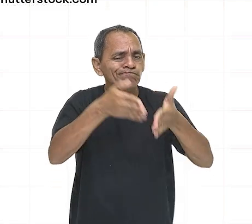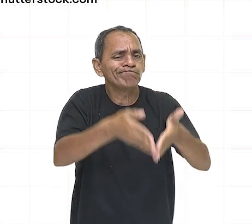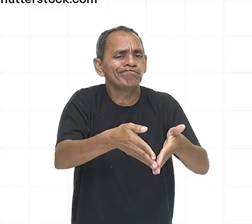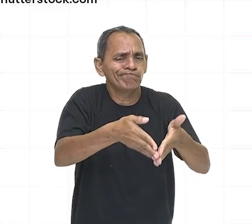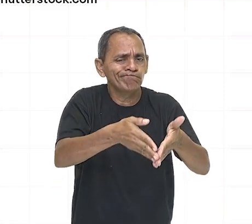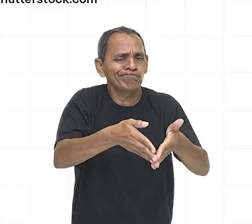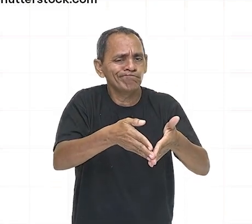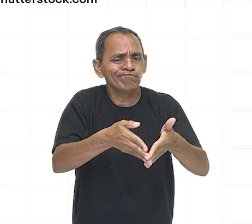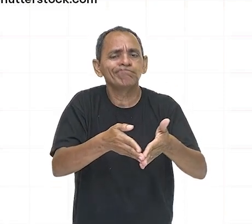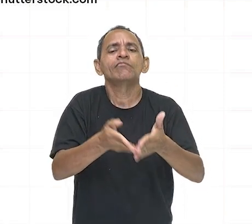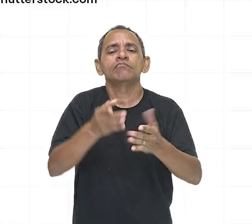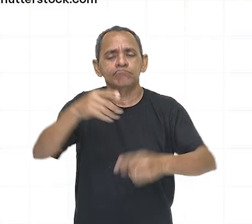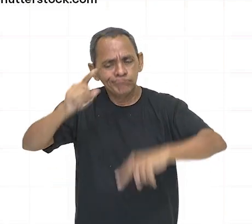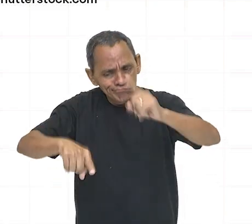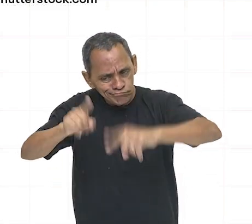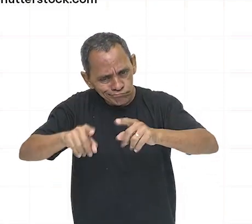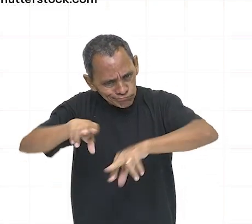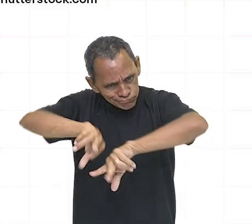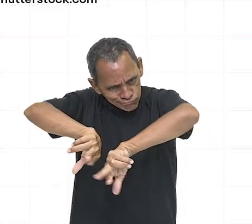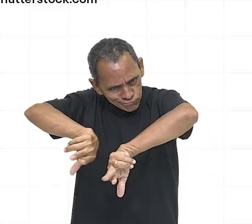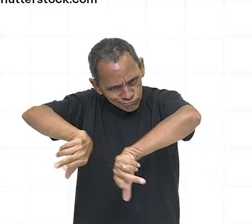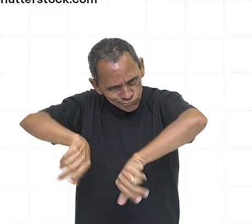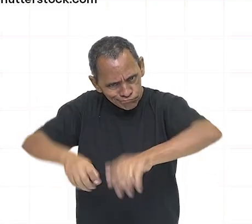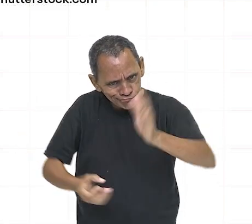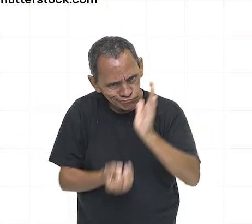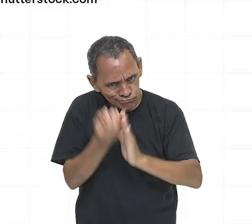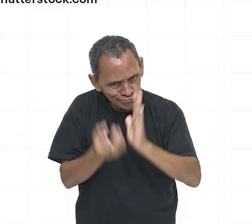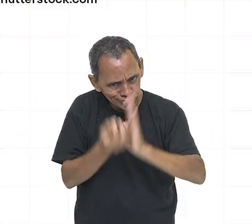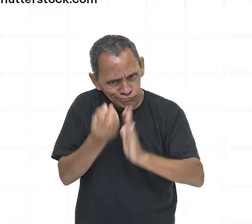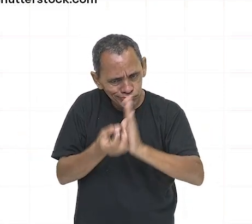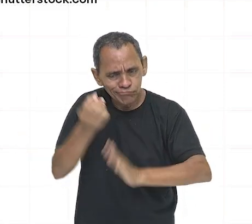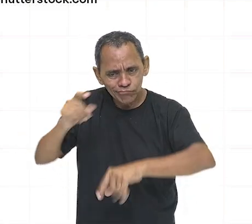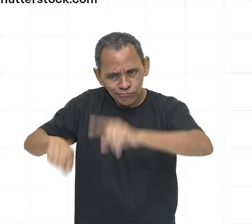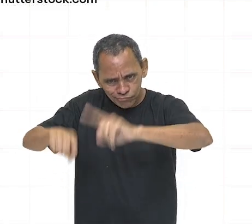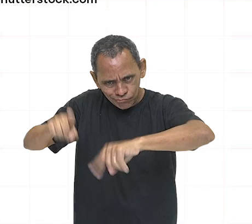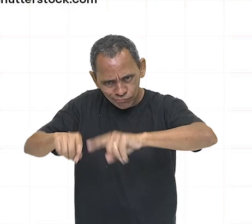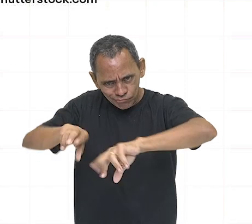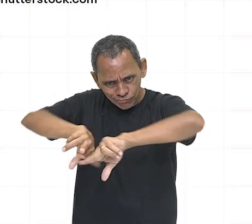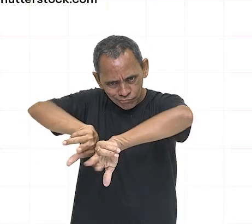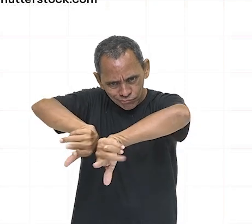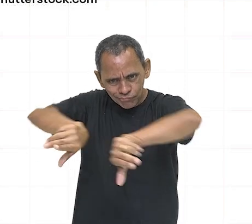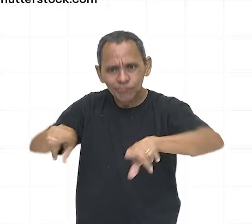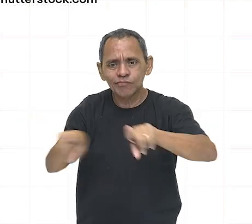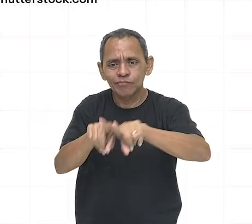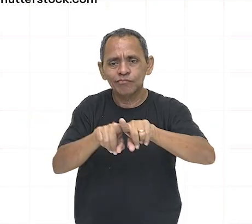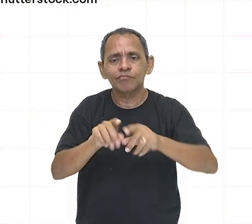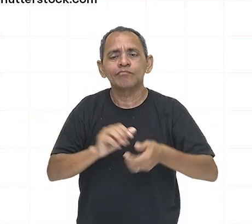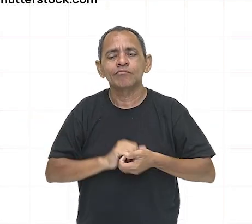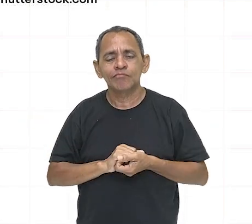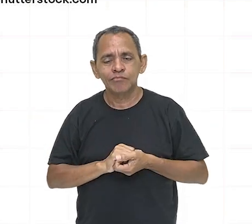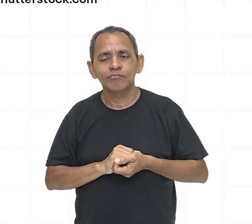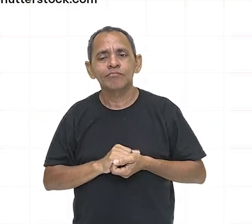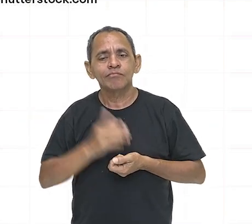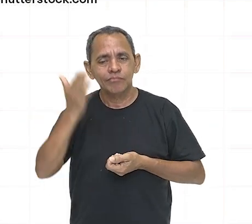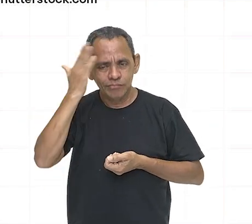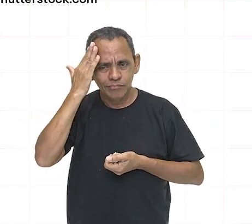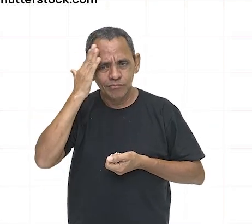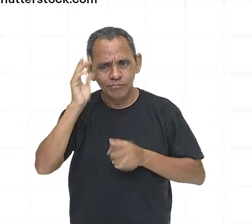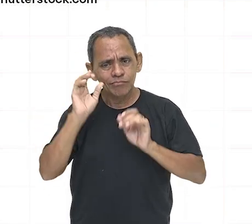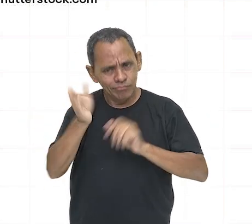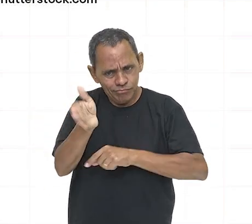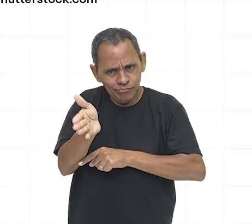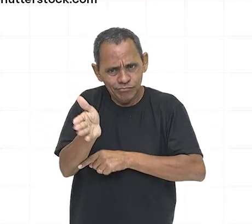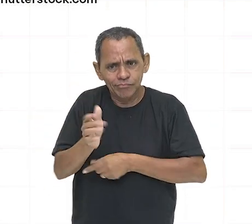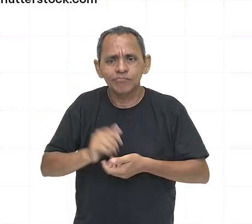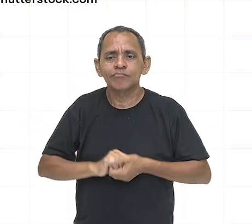na extração e produção de matéria-prima, tudo bem? Então, matéria-prima, todos nós sabemos o que é.